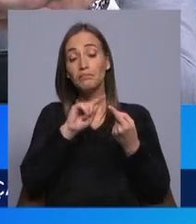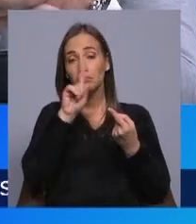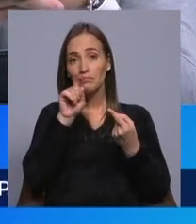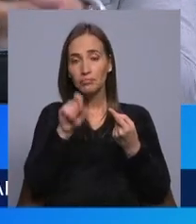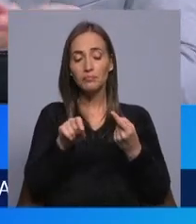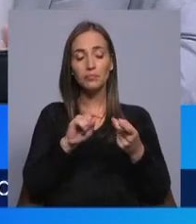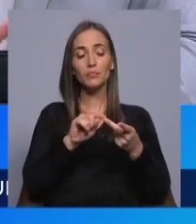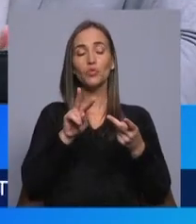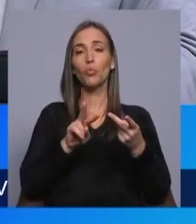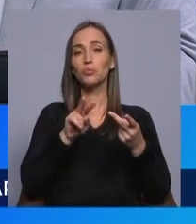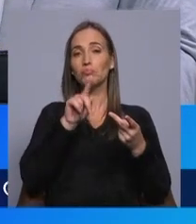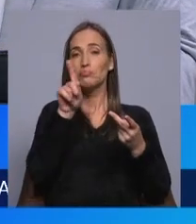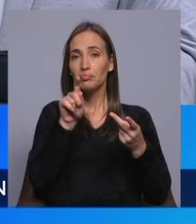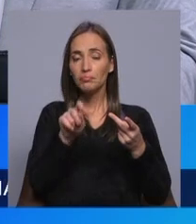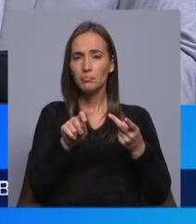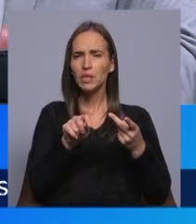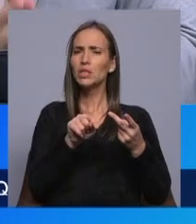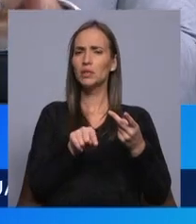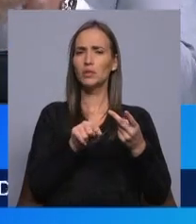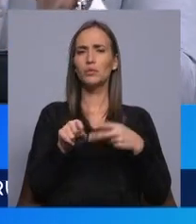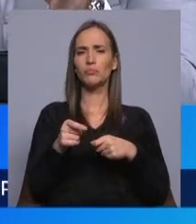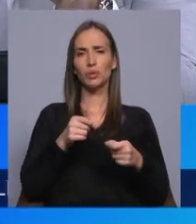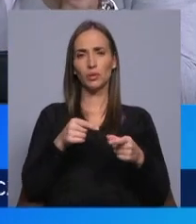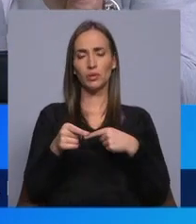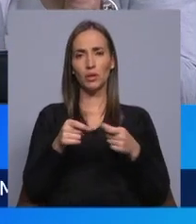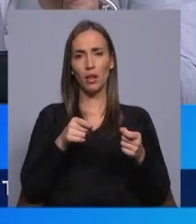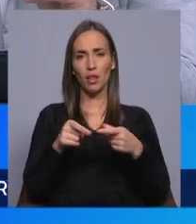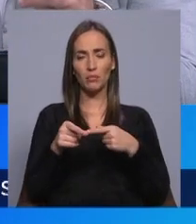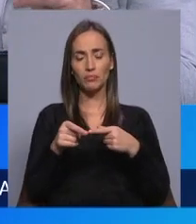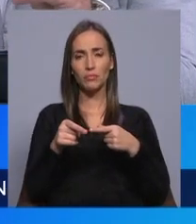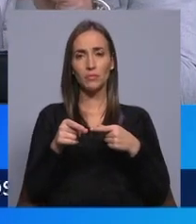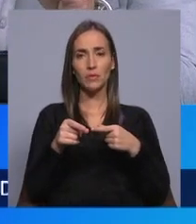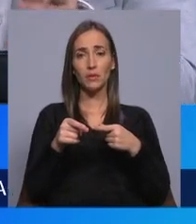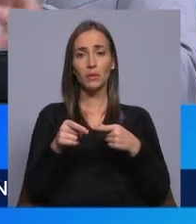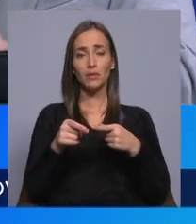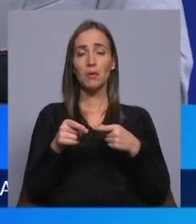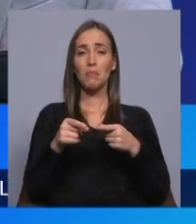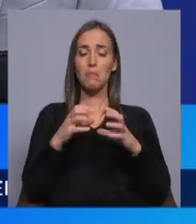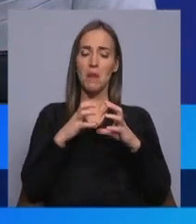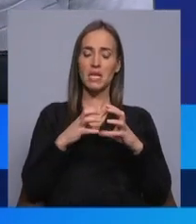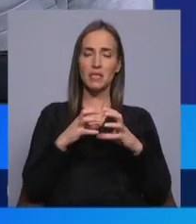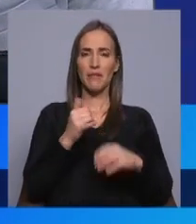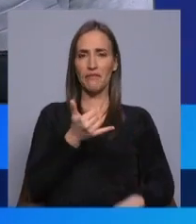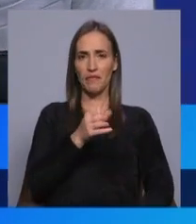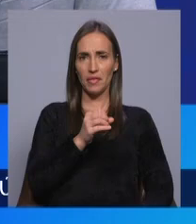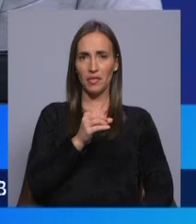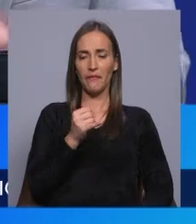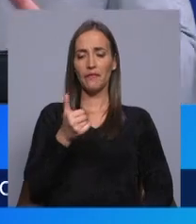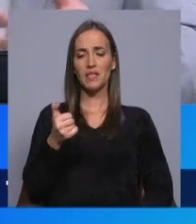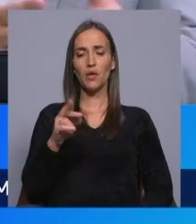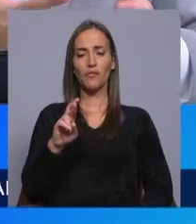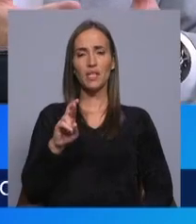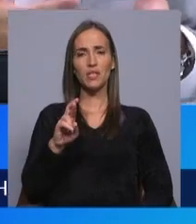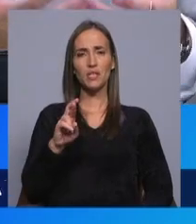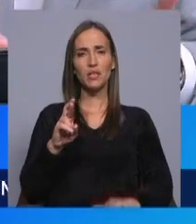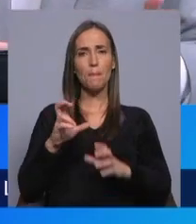Segunda hipótese, isto é uma estrela que inicialmente teve uma massa entre 20 a 25 vezes a massa do nosso Sol. Ou